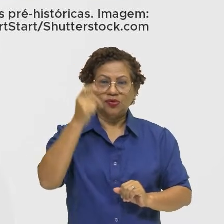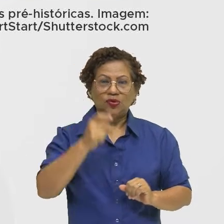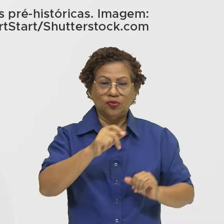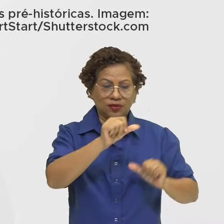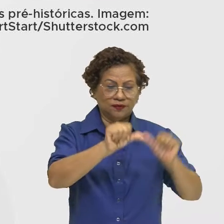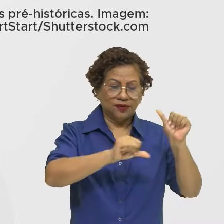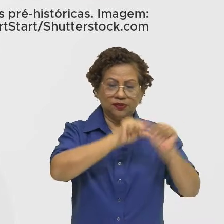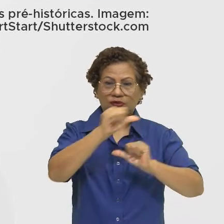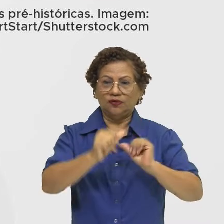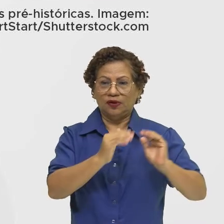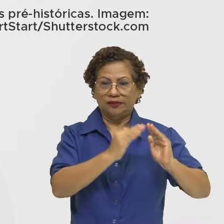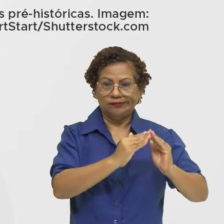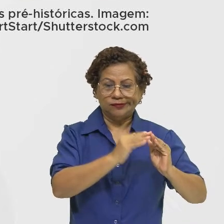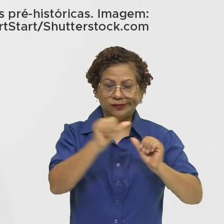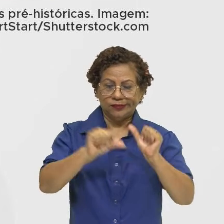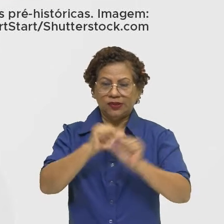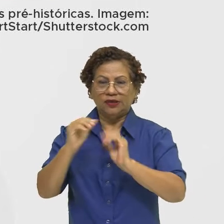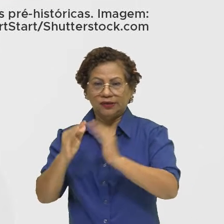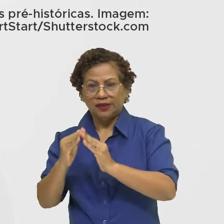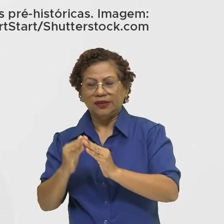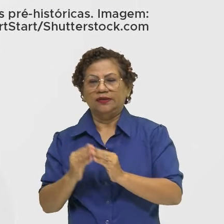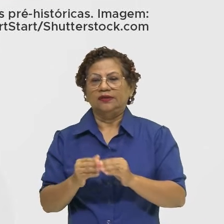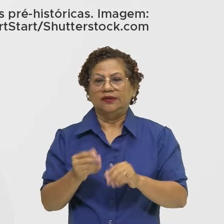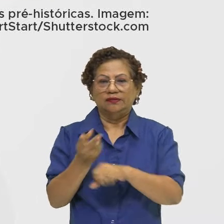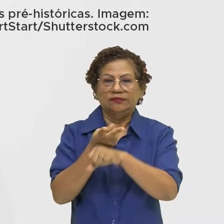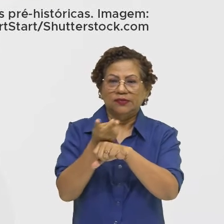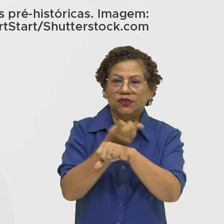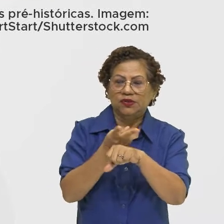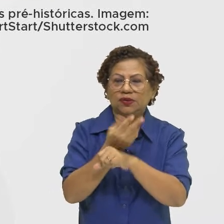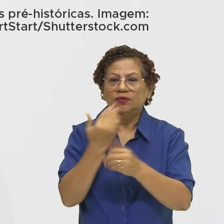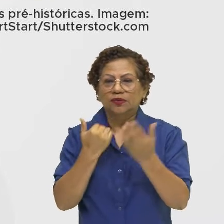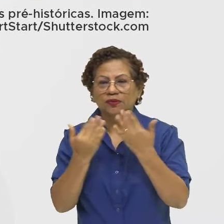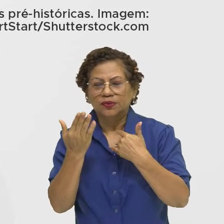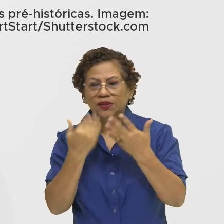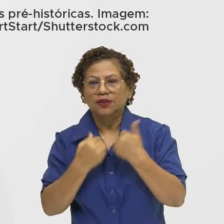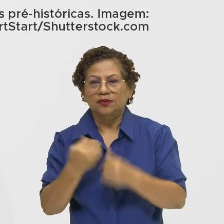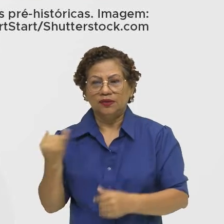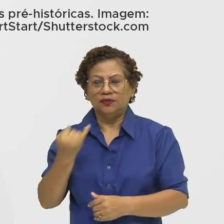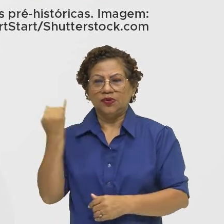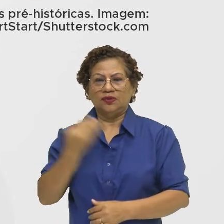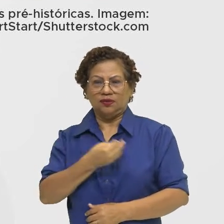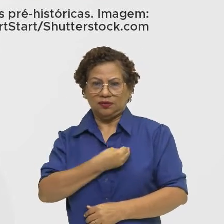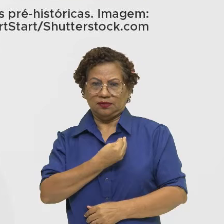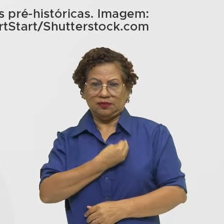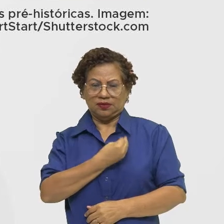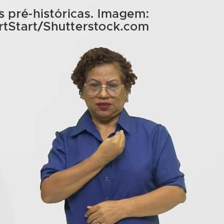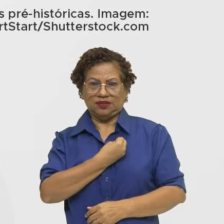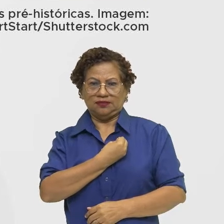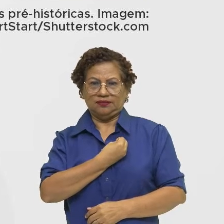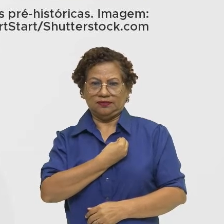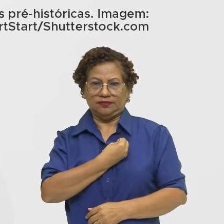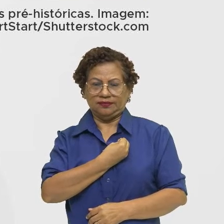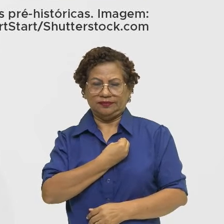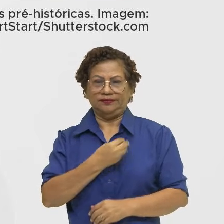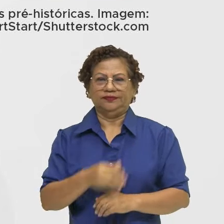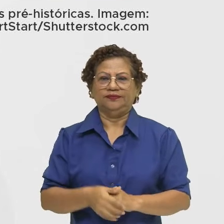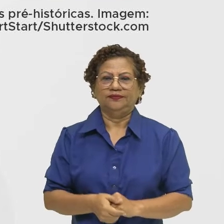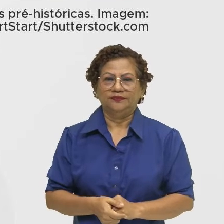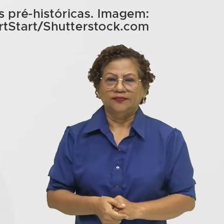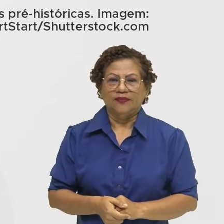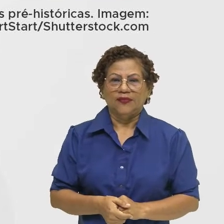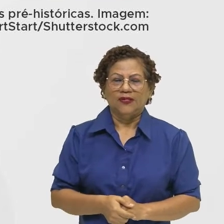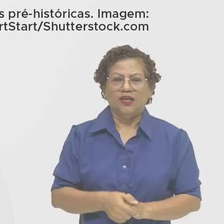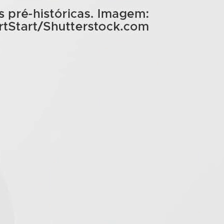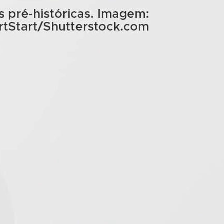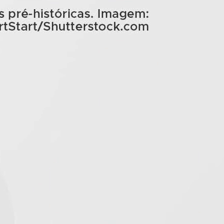para o outro em busca de alimento, ou seja, procuravam tudo o que era necessário para sustentar a vida por meio de